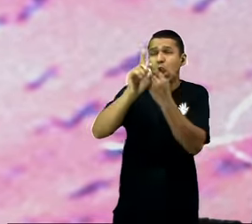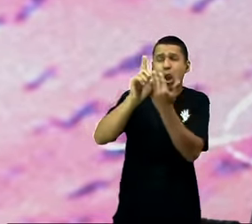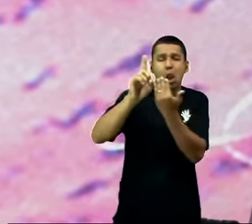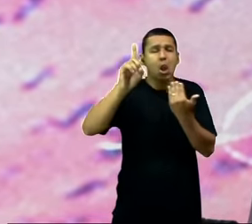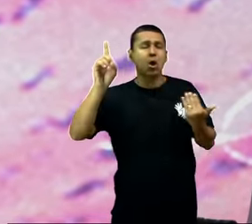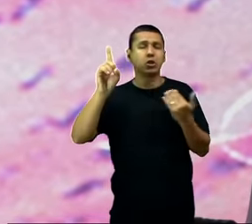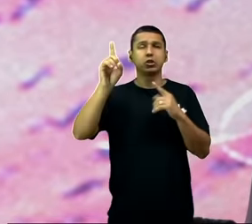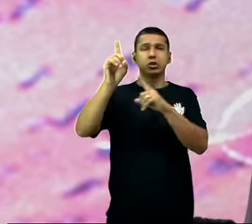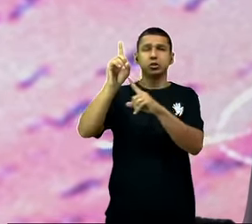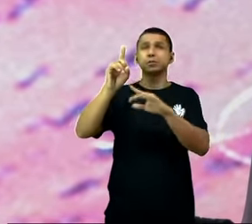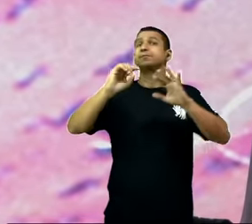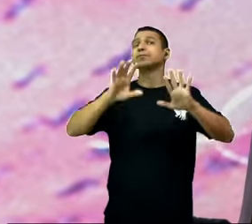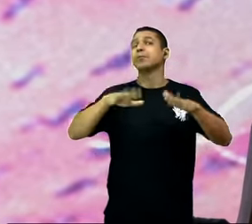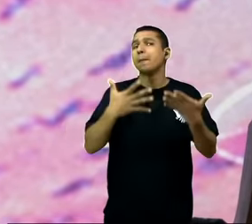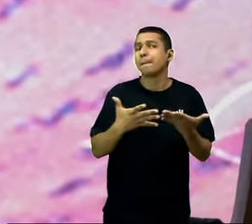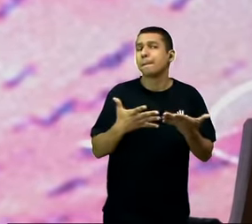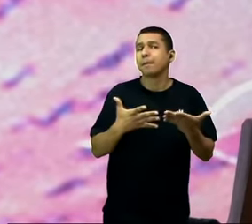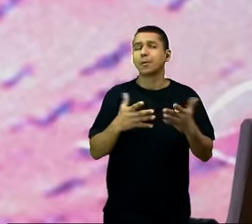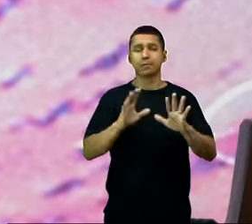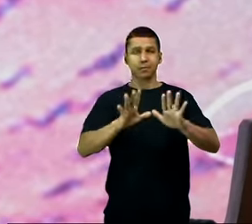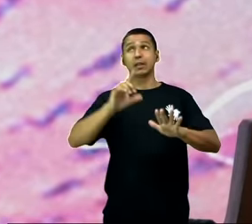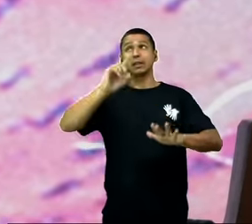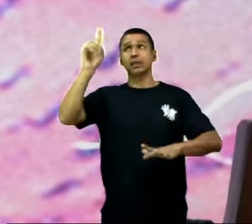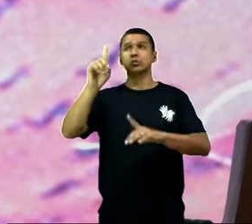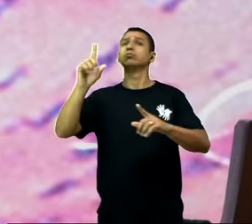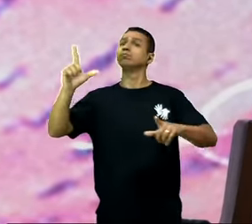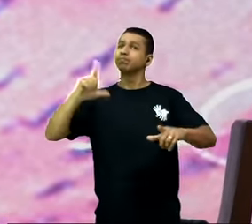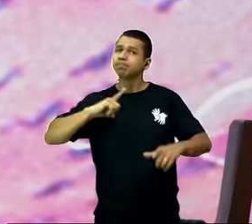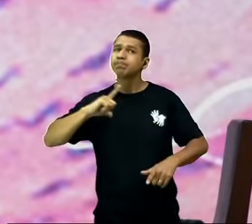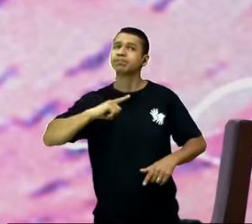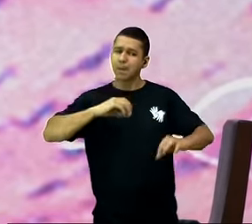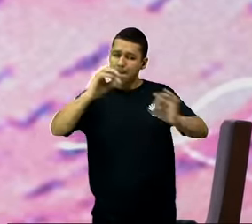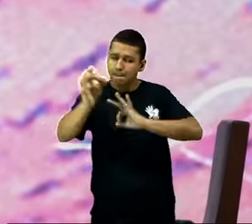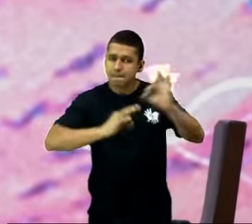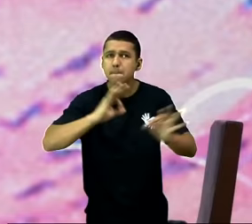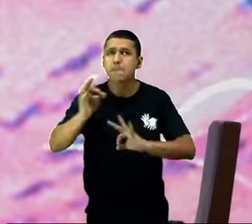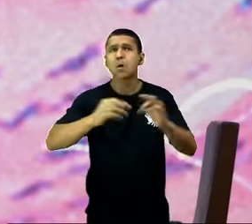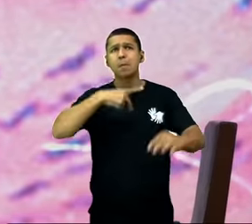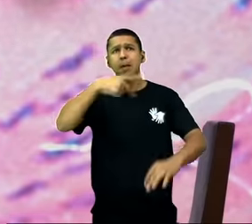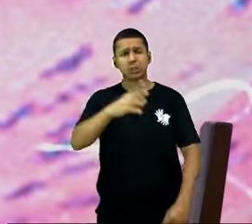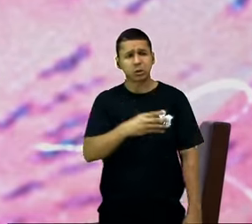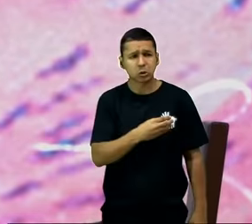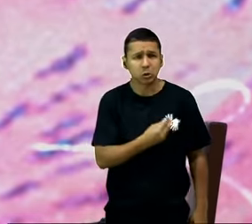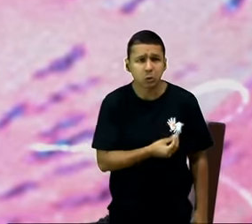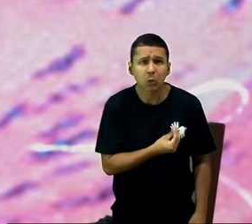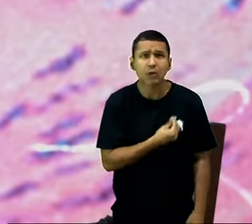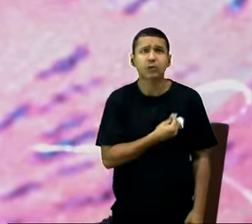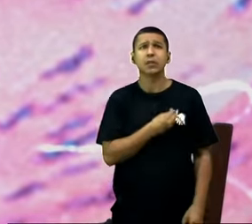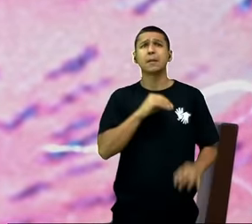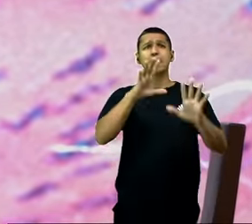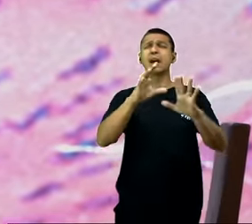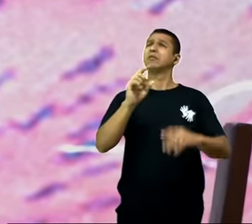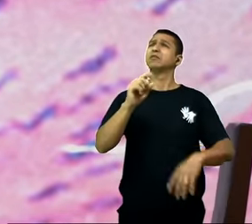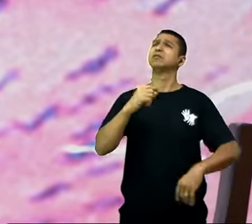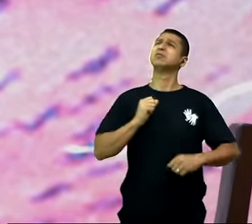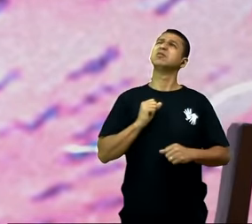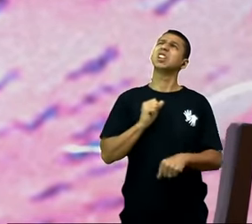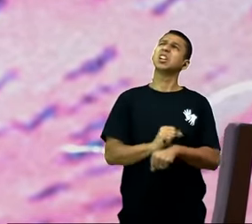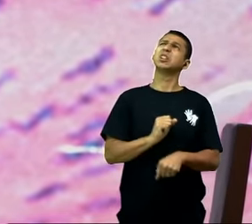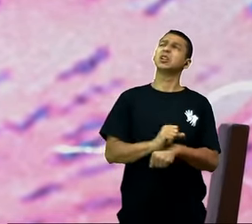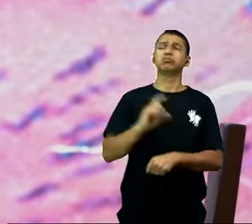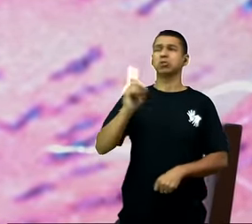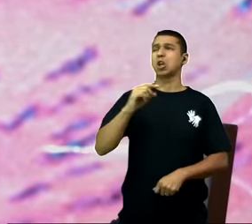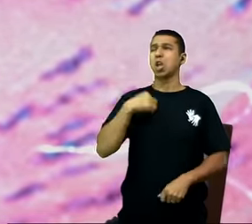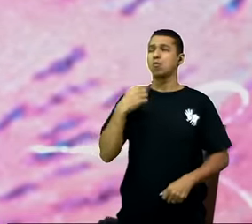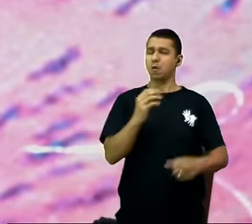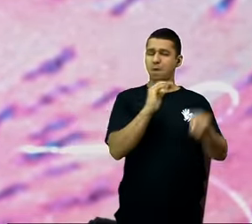vida. Deus tem plano para a tua vida. Deus tem uma agenda para a tua vida. Mas tu não está aguentando esperar. Tu vai dar teu jeito, tu vai